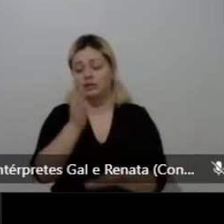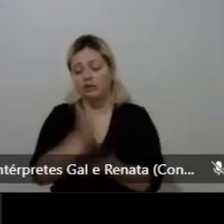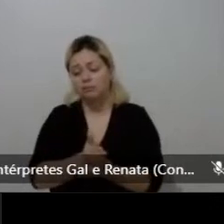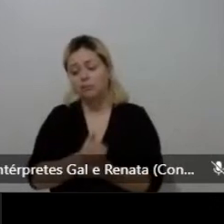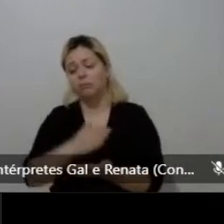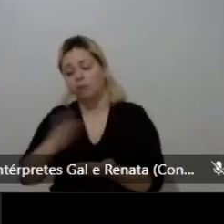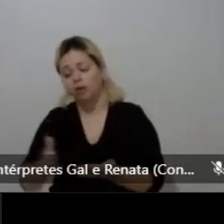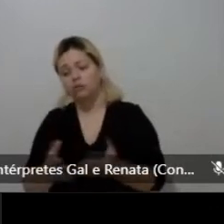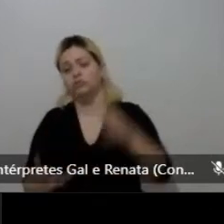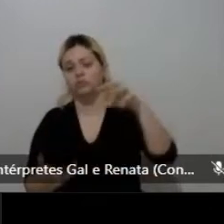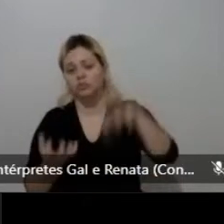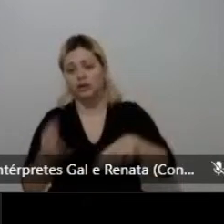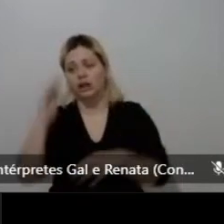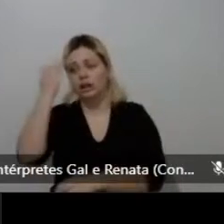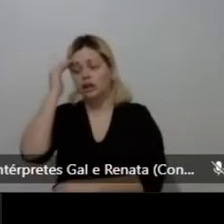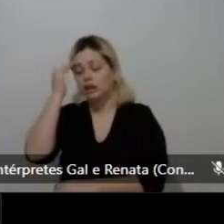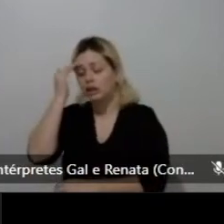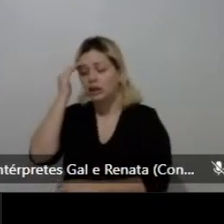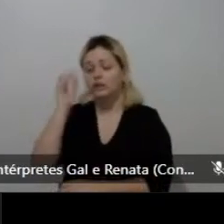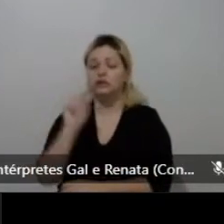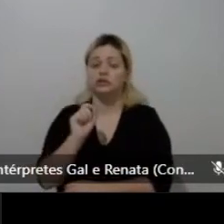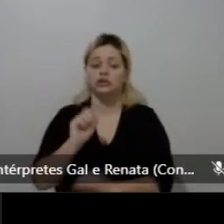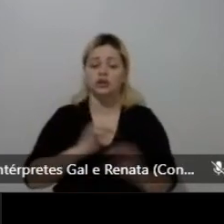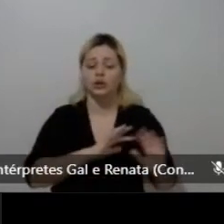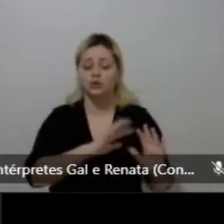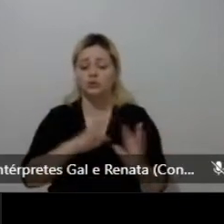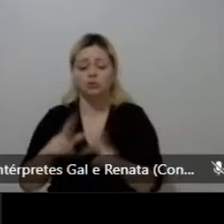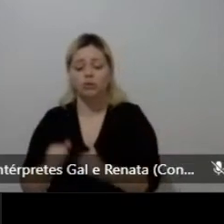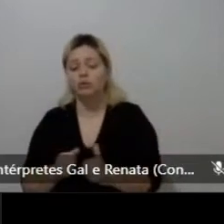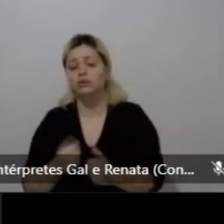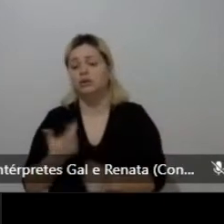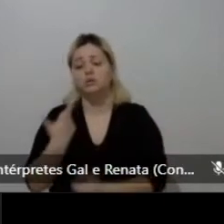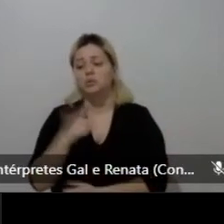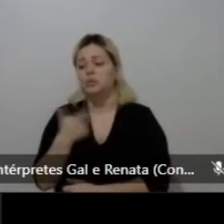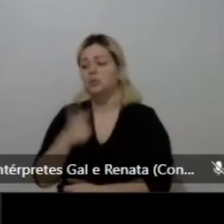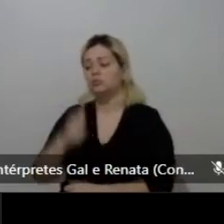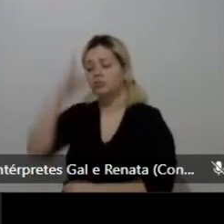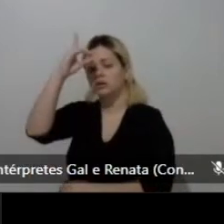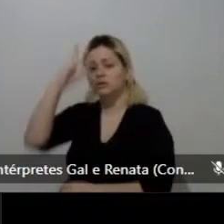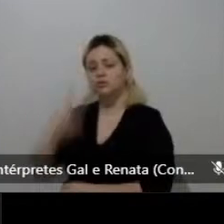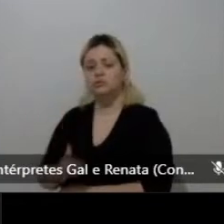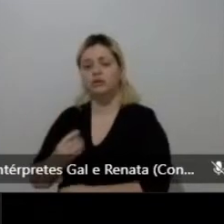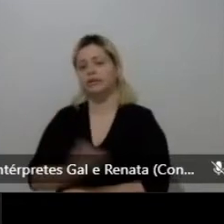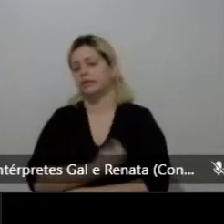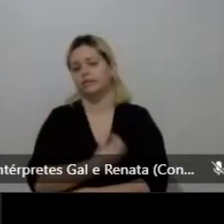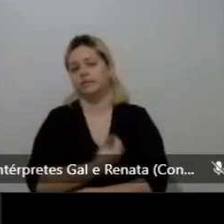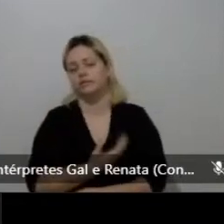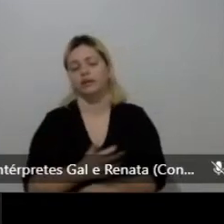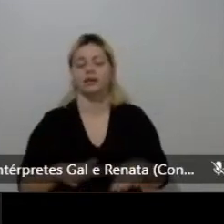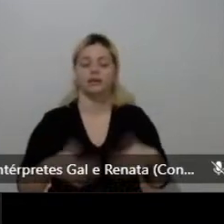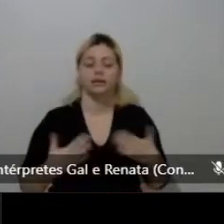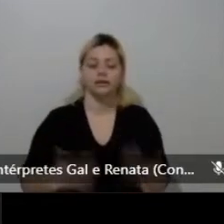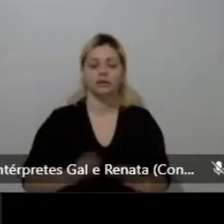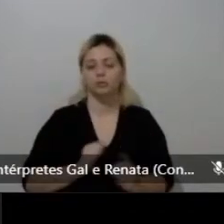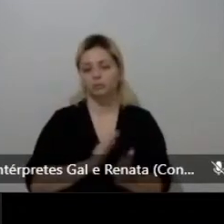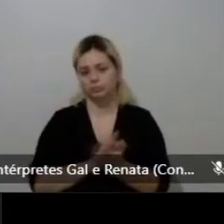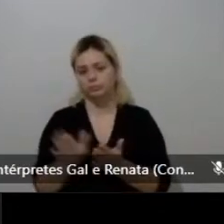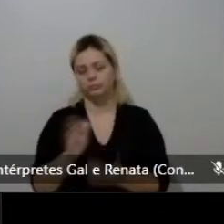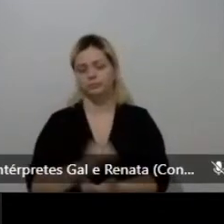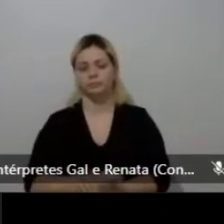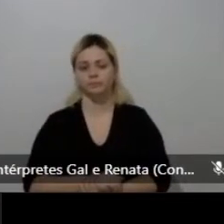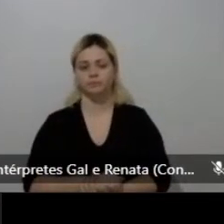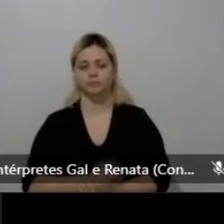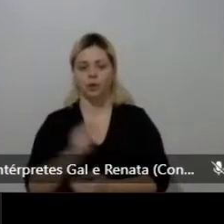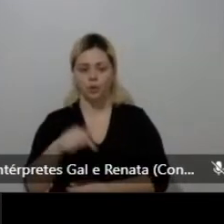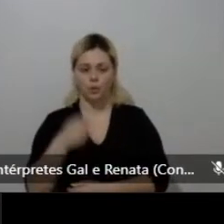Nacional entende que essas populações não têm o direito à existência, né? Pode passar.